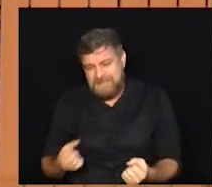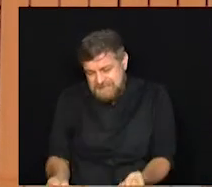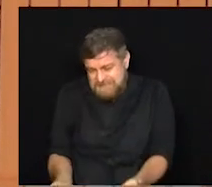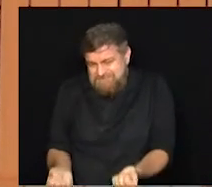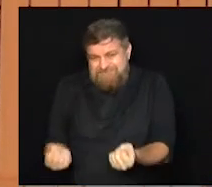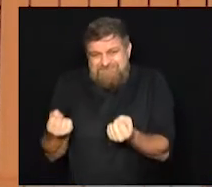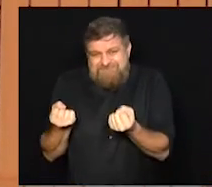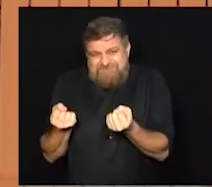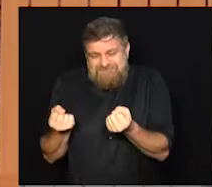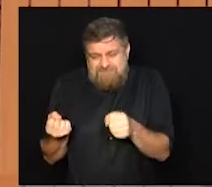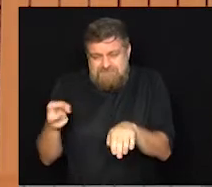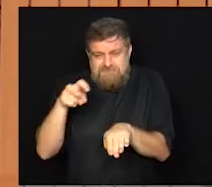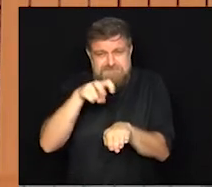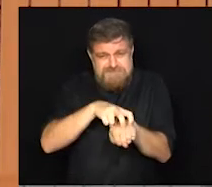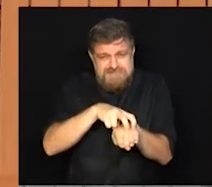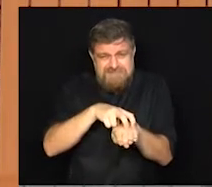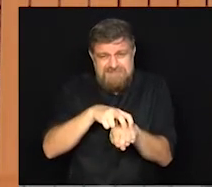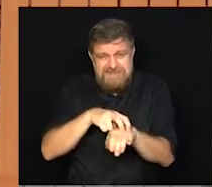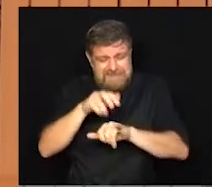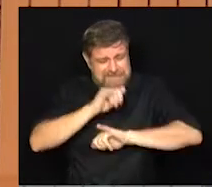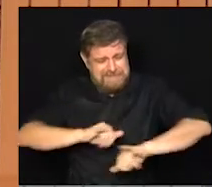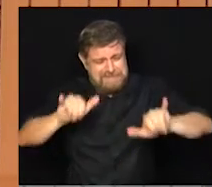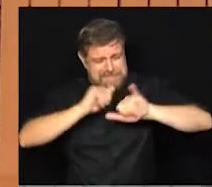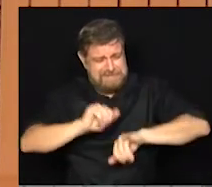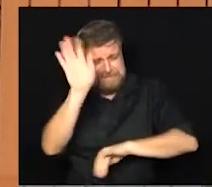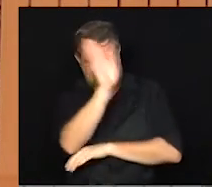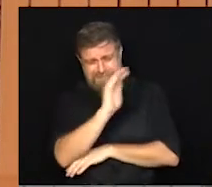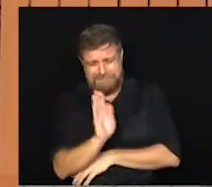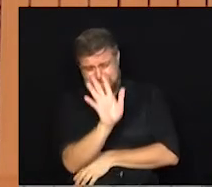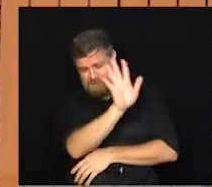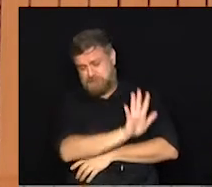deles. Então, isso deu uma repercussão muito grande. Eu